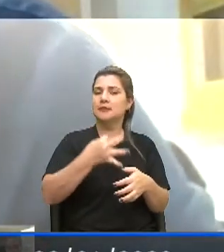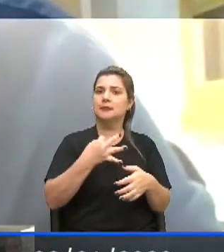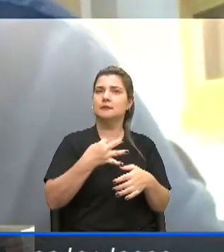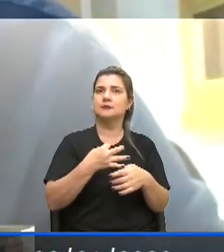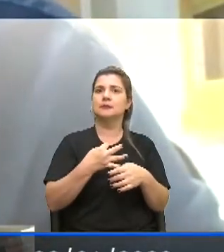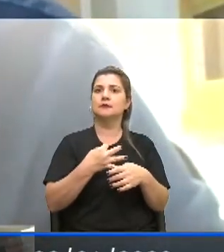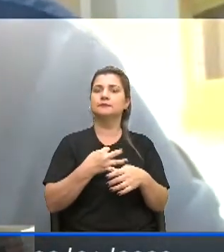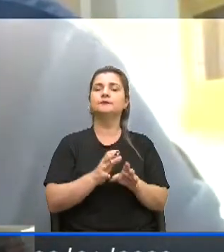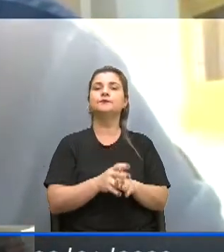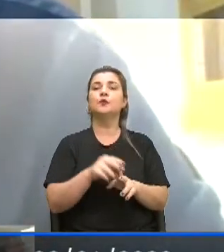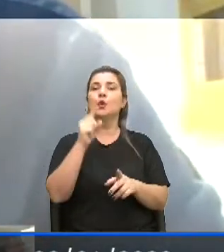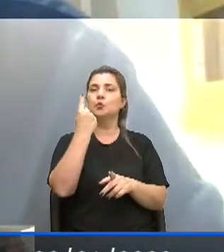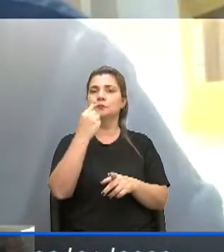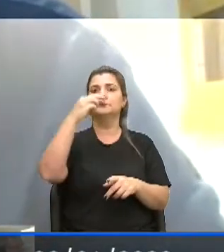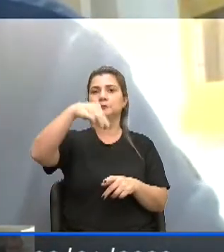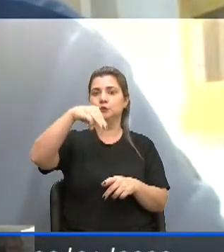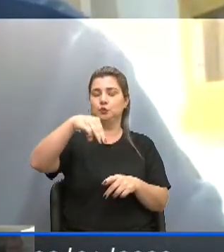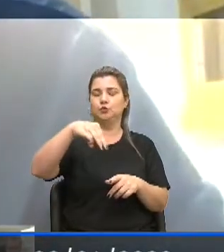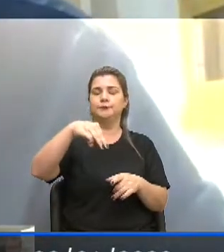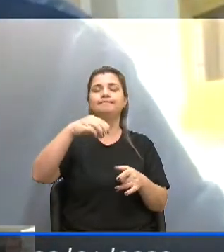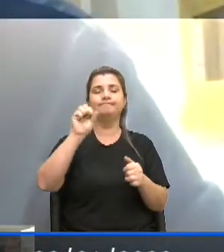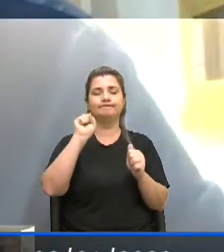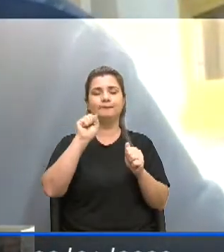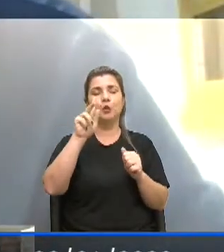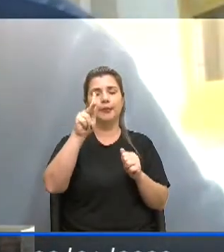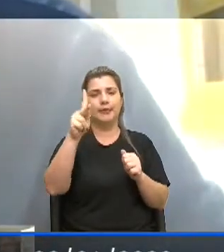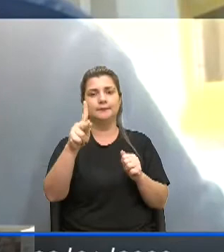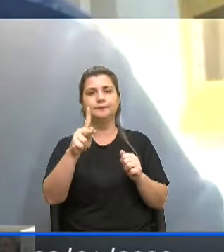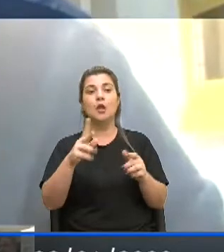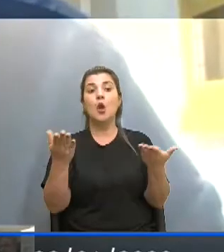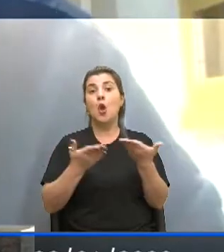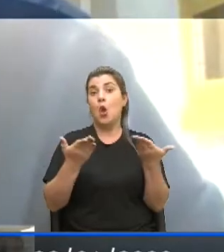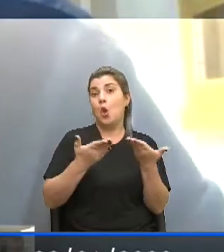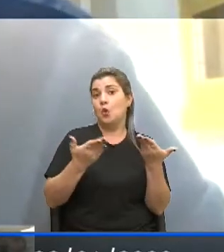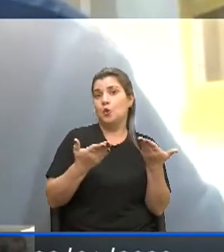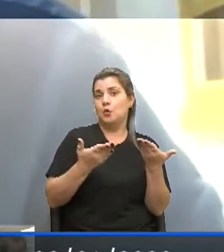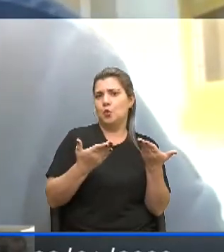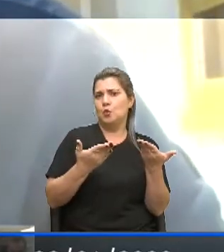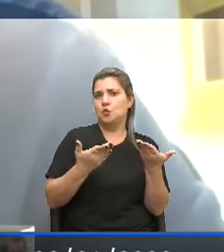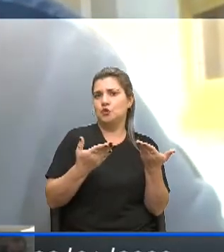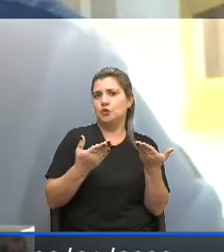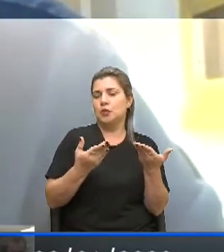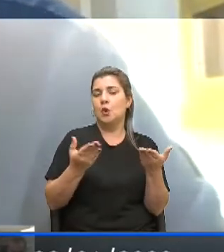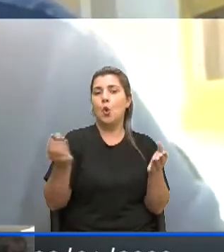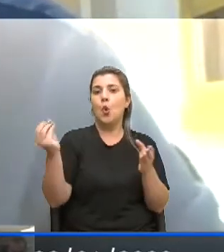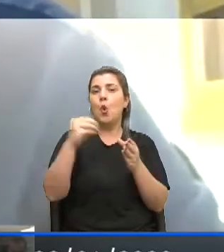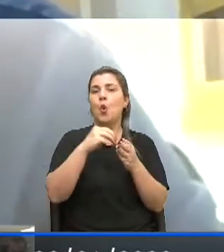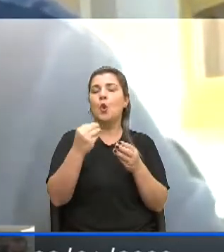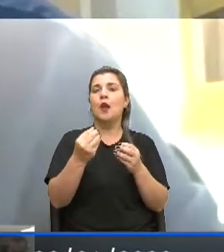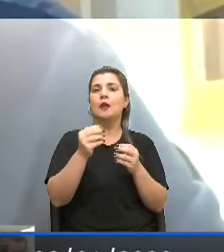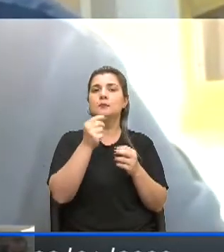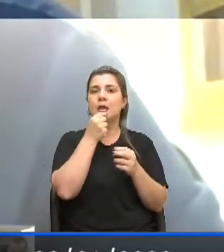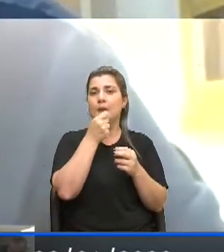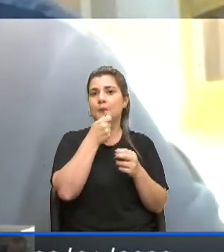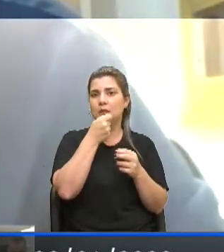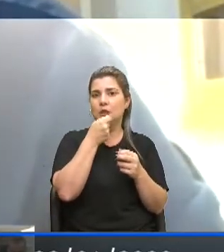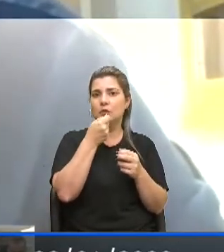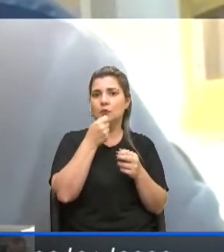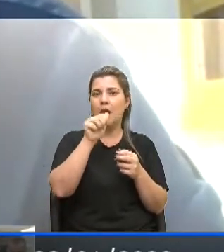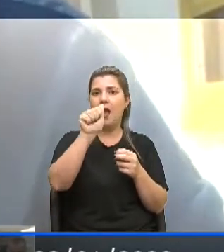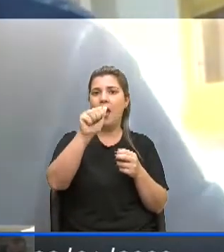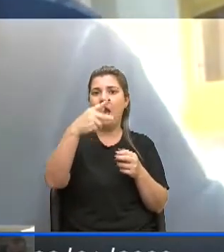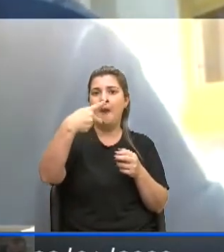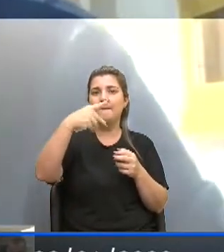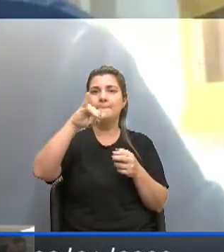Certo. Então, hoje nós chegamos até a fazer questões de colocar apito na mão dos técnicos para que esses possam até fazer um sinal